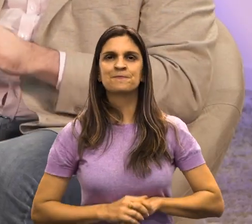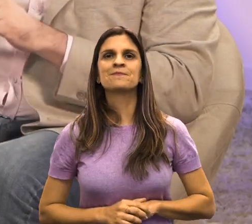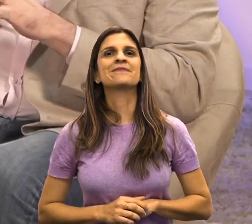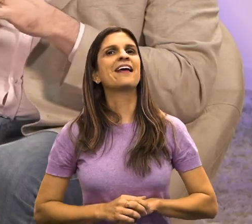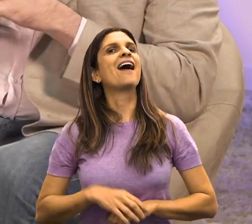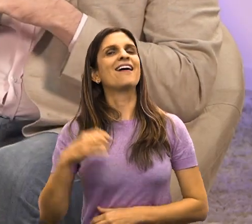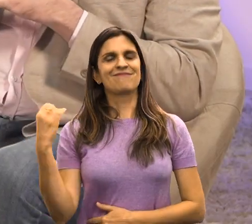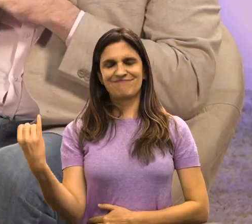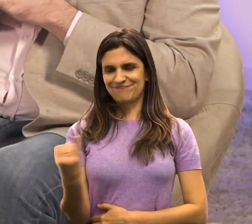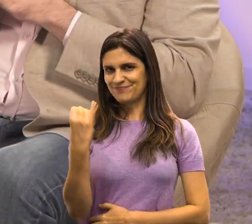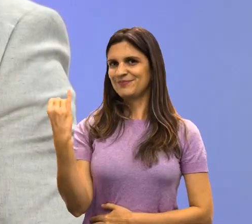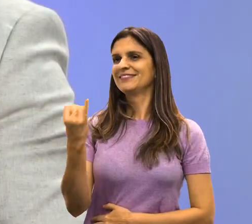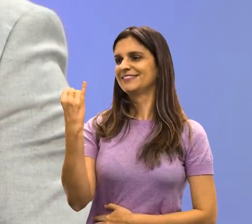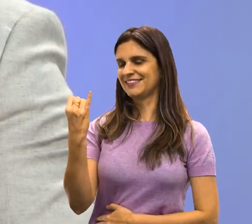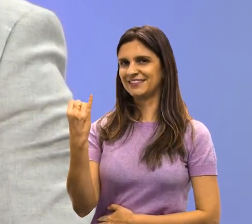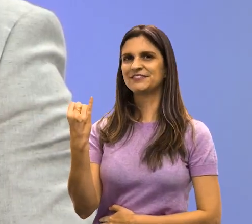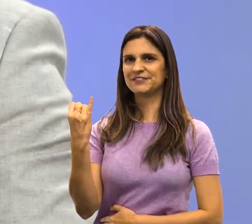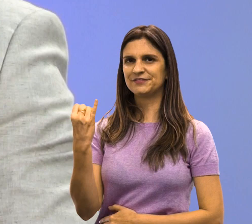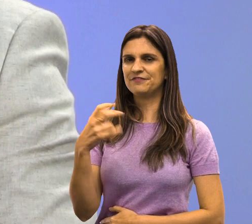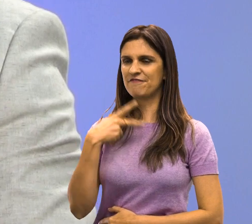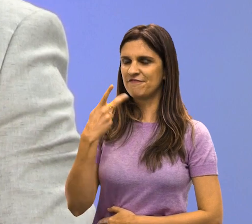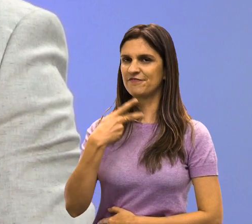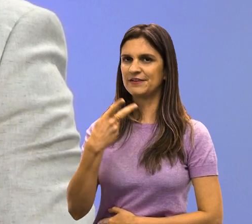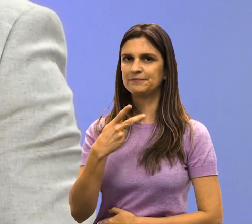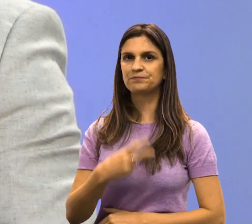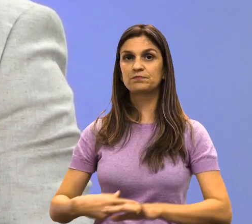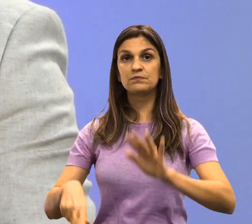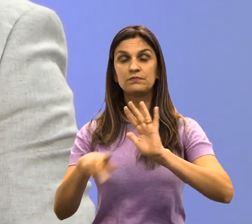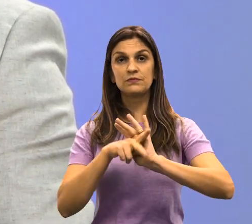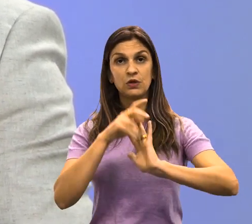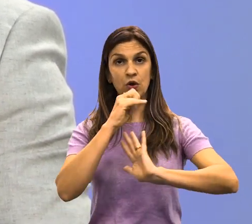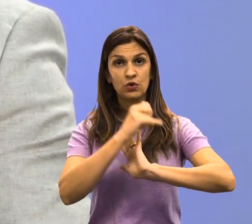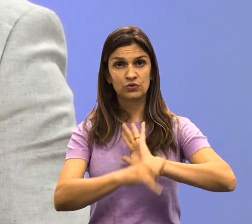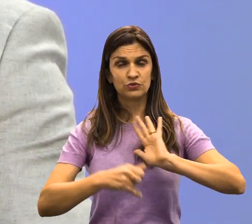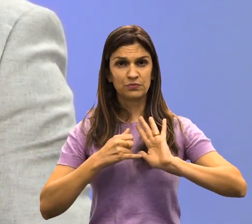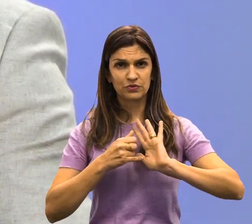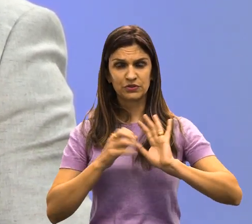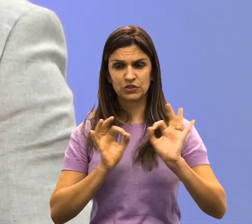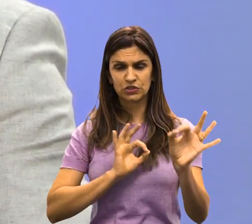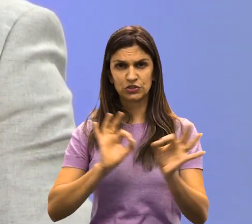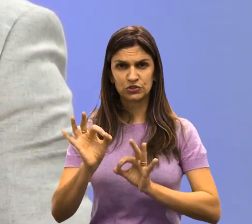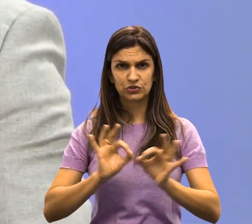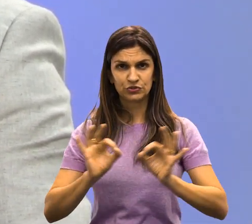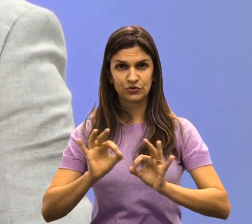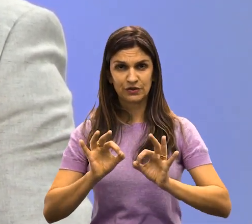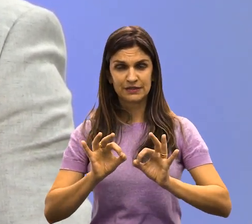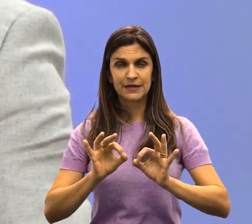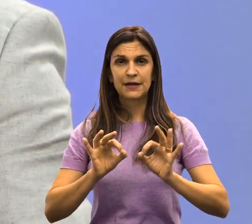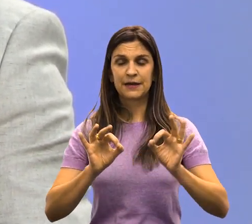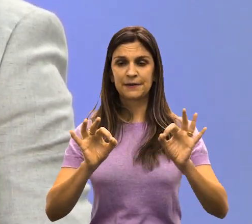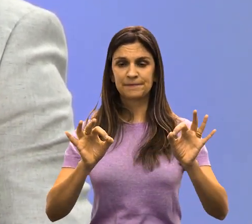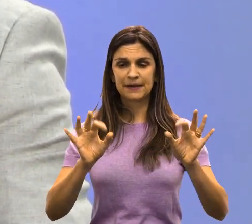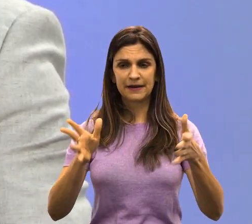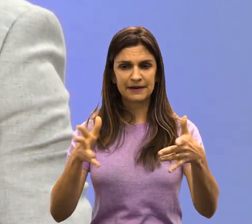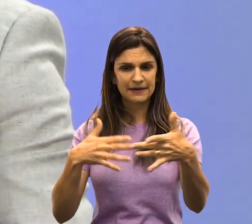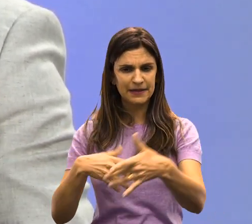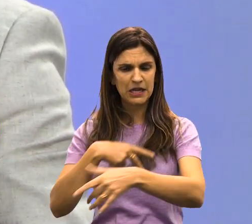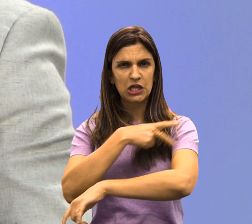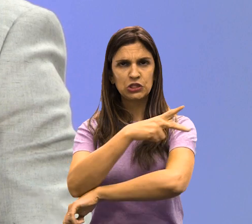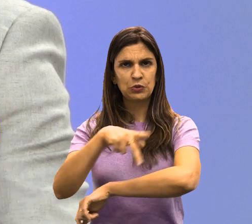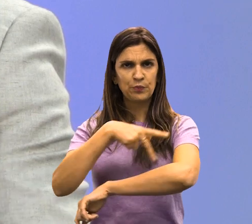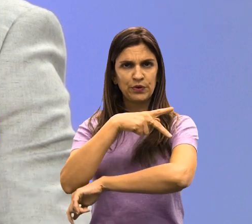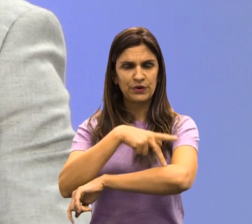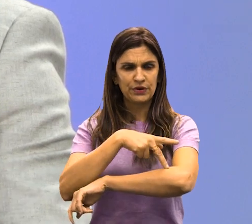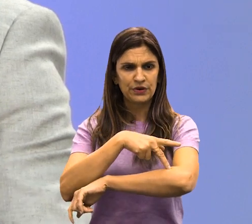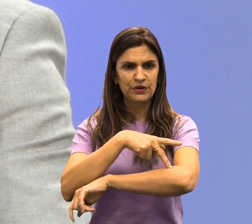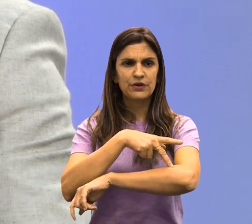É importantíssimo. Primeiro que todo o projeto nosso de construção de parquinhos, né, que isso